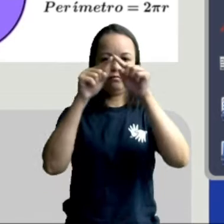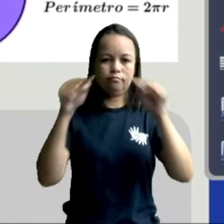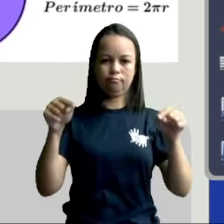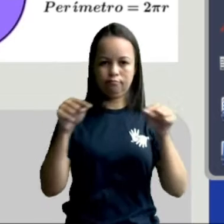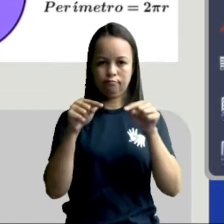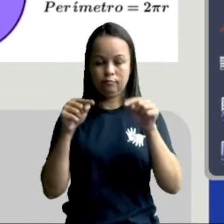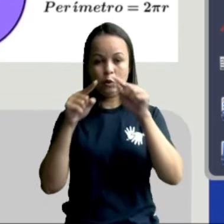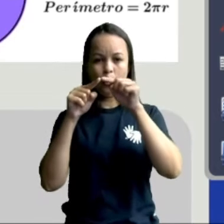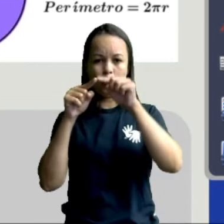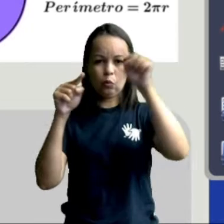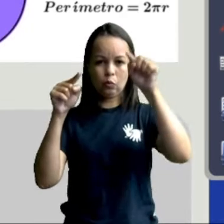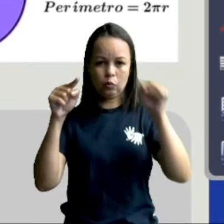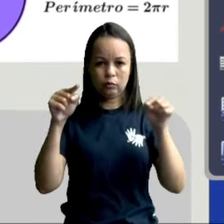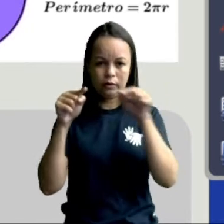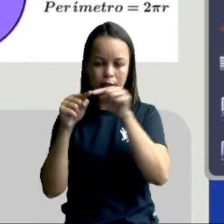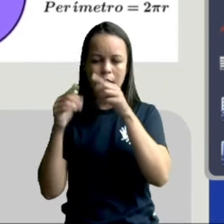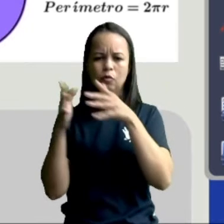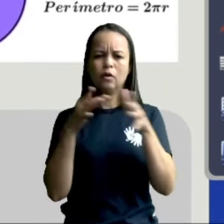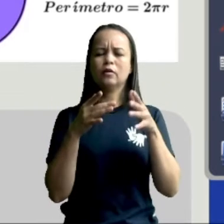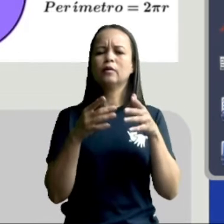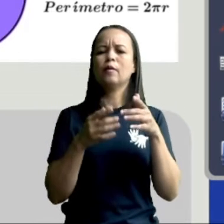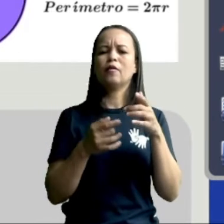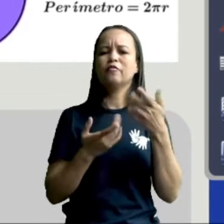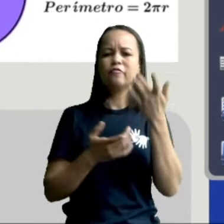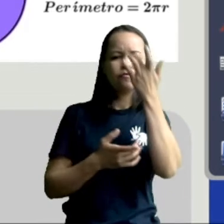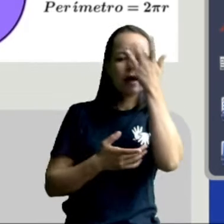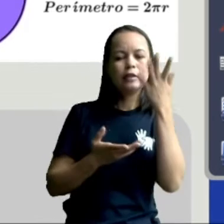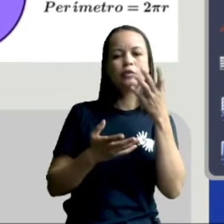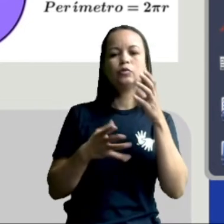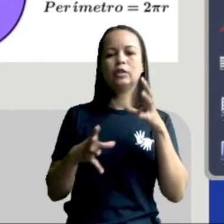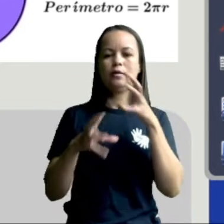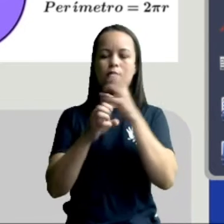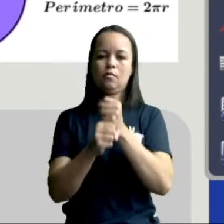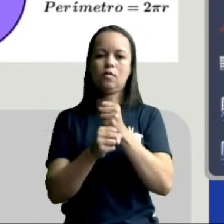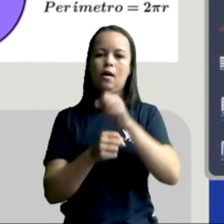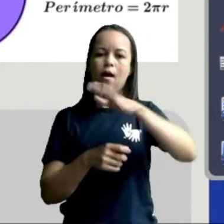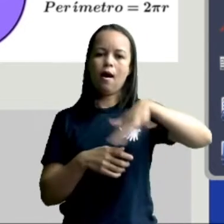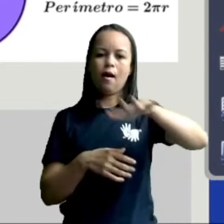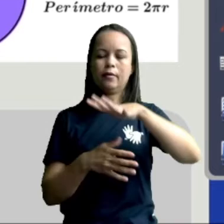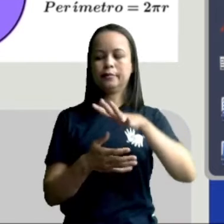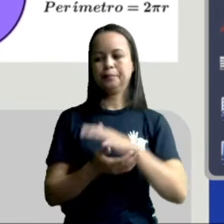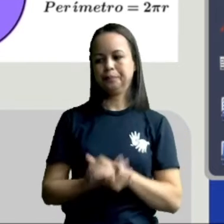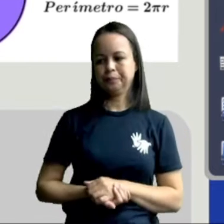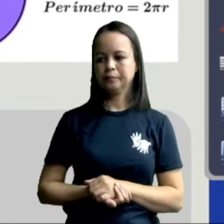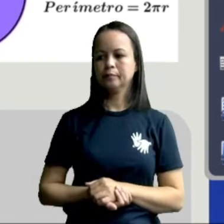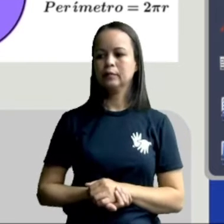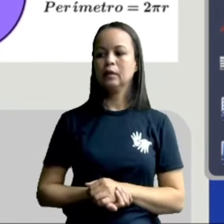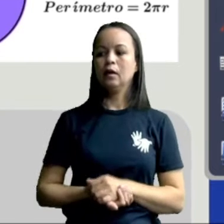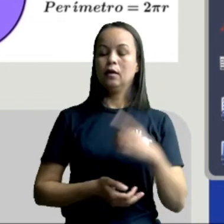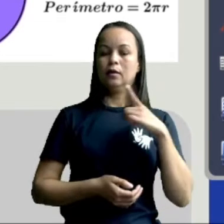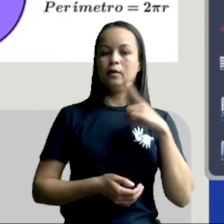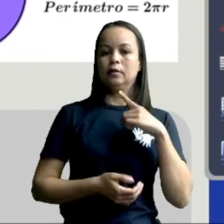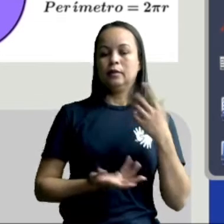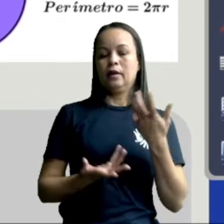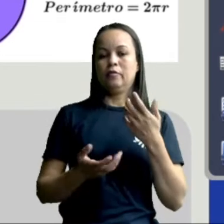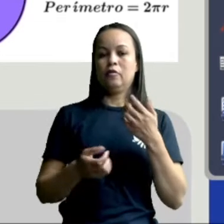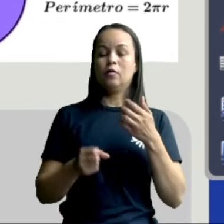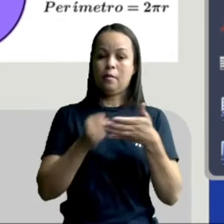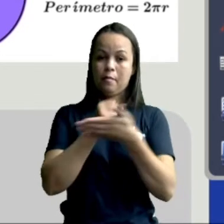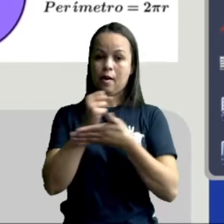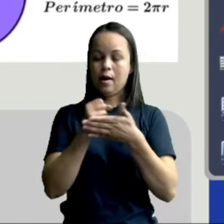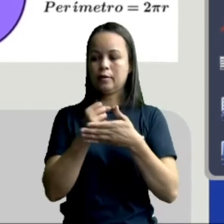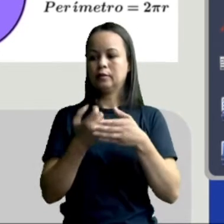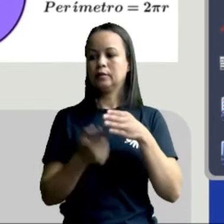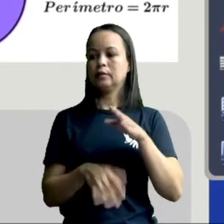que mais tem maneira de calcular área, tá? Então, aqui tem a fórmula básica,